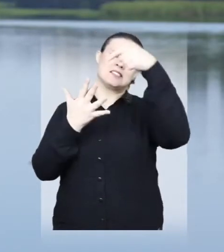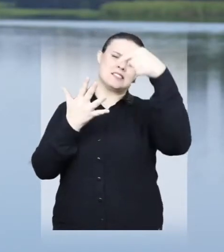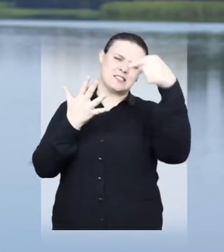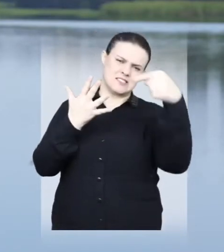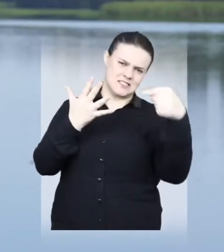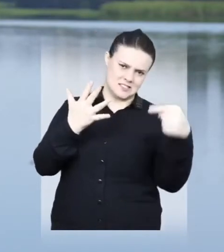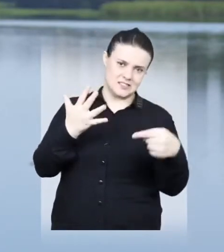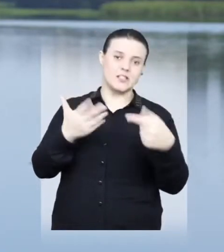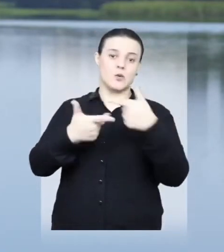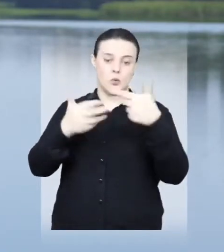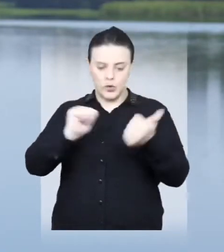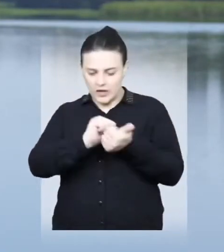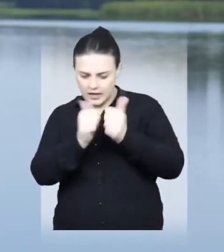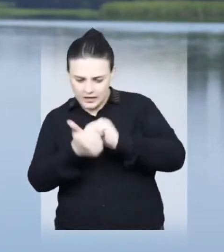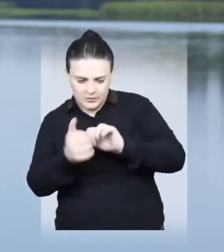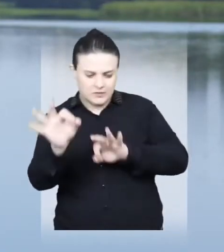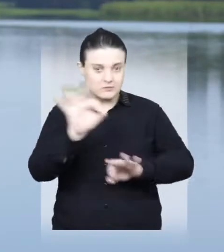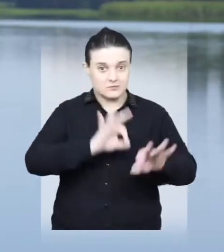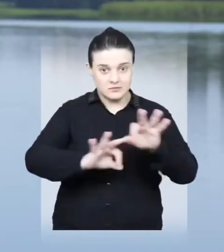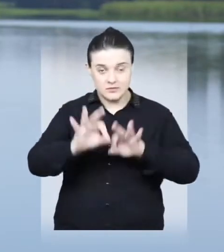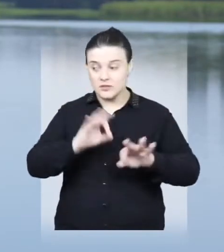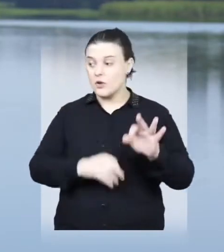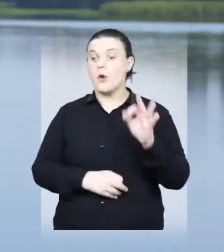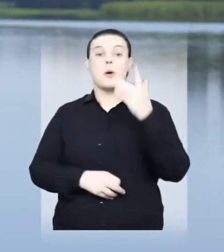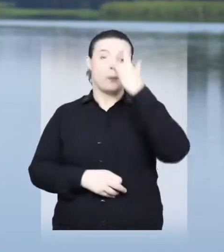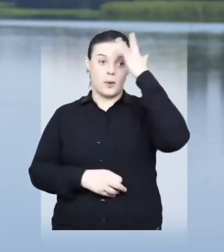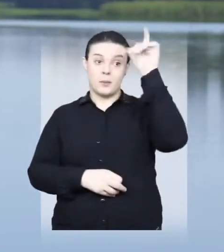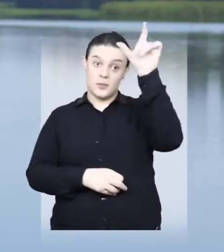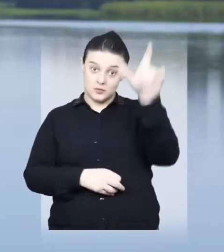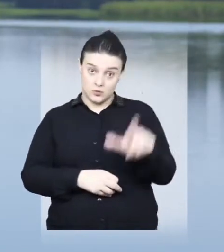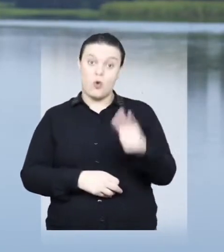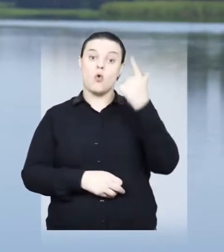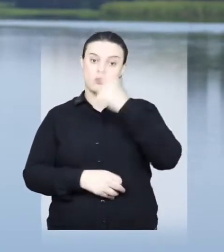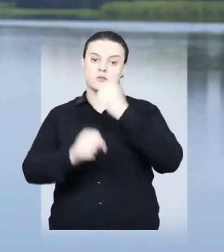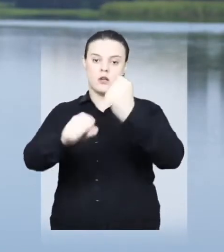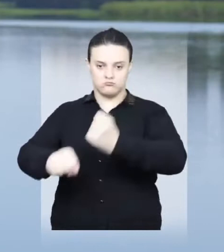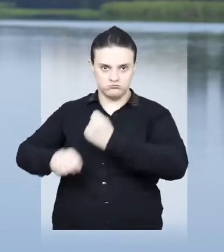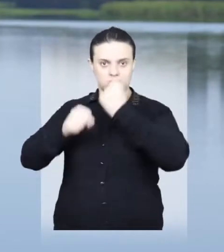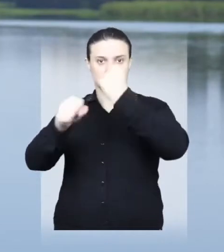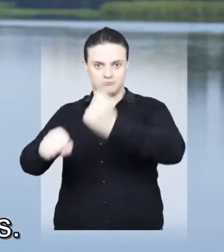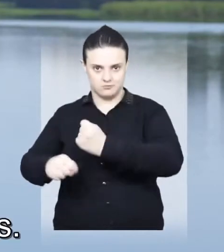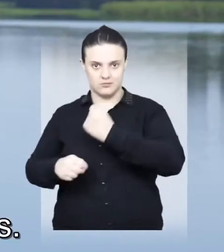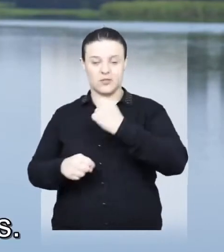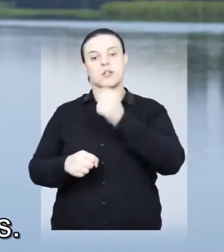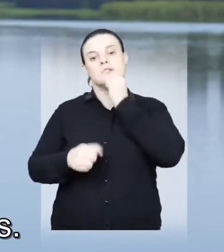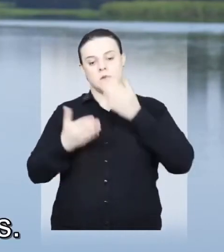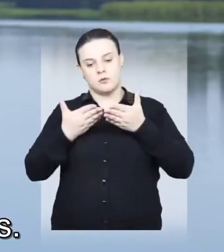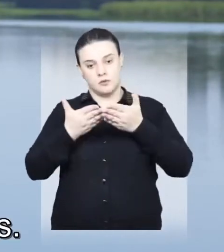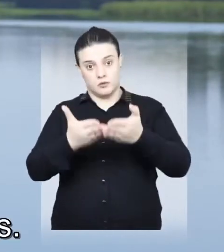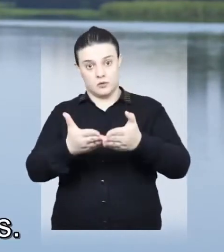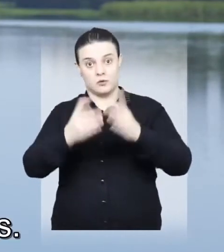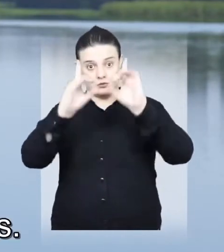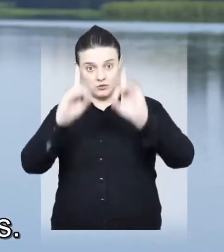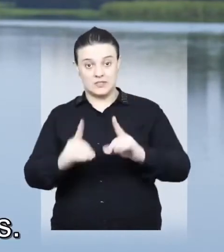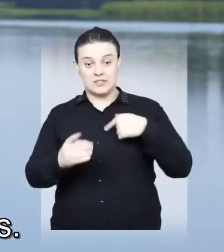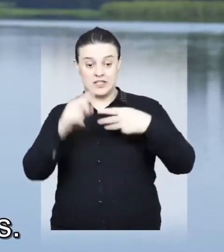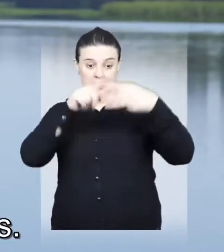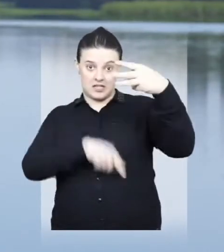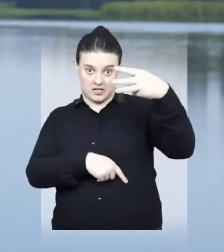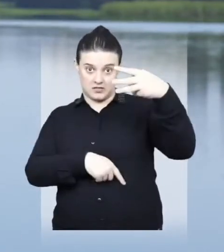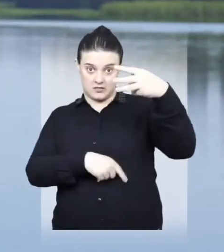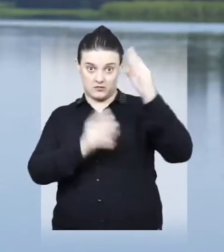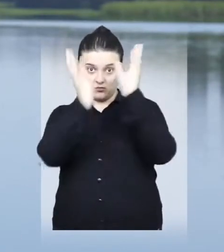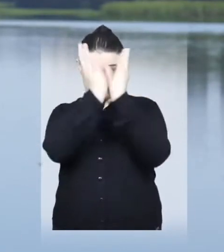série de adaptações para que aquele indivíduo consiga remar. Por exemplo, a paracanoagem, ela tem 3